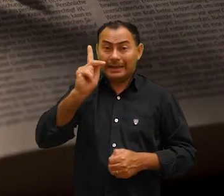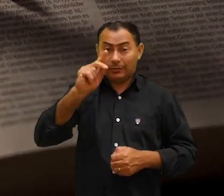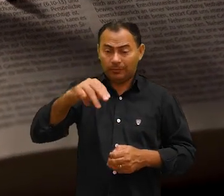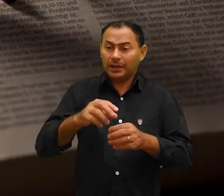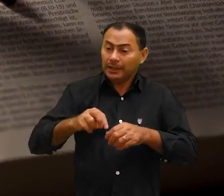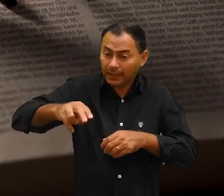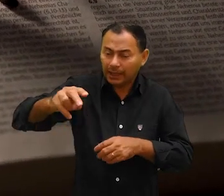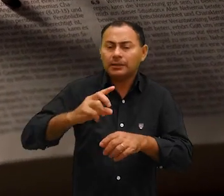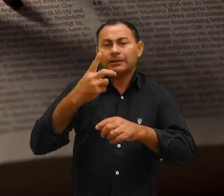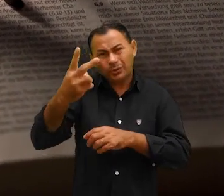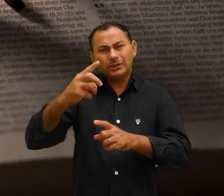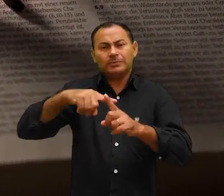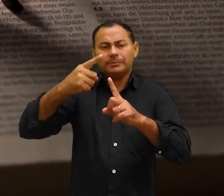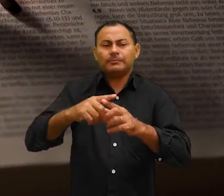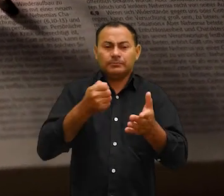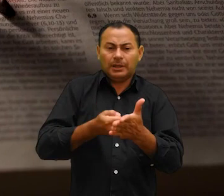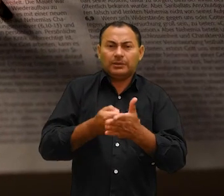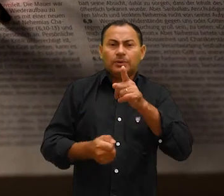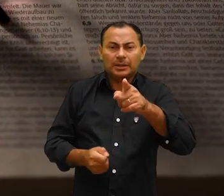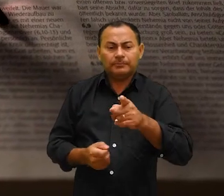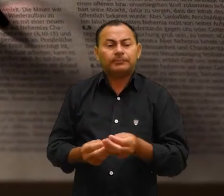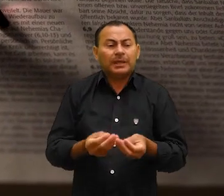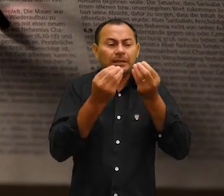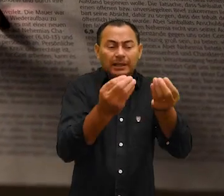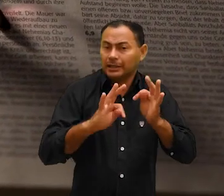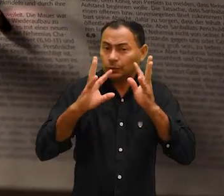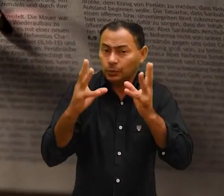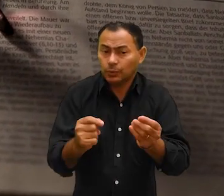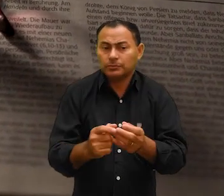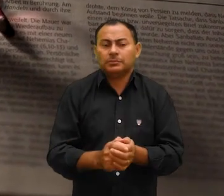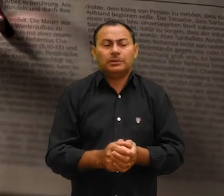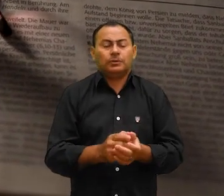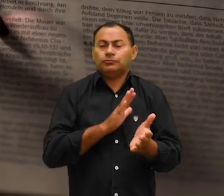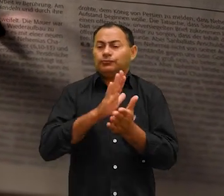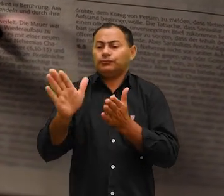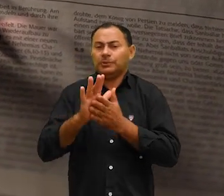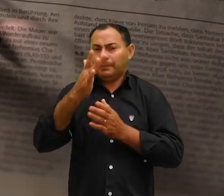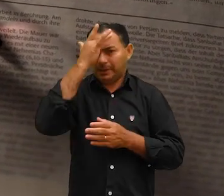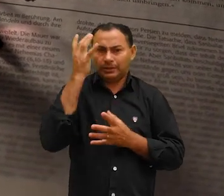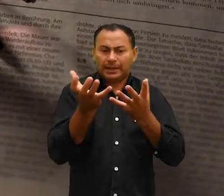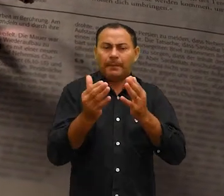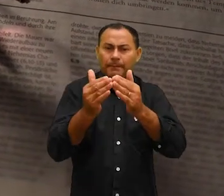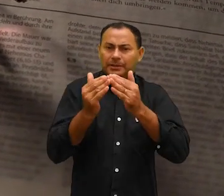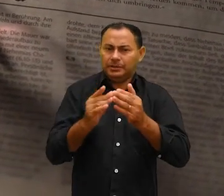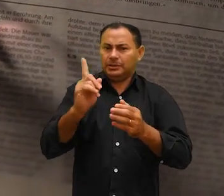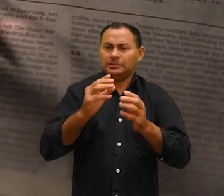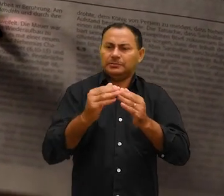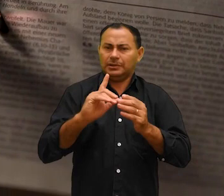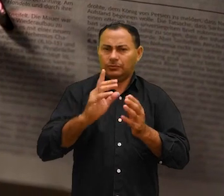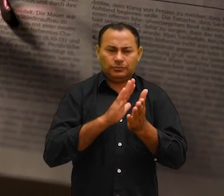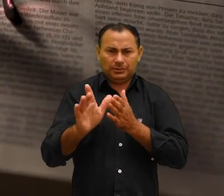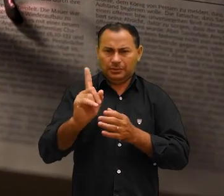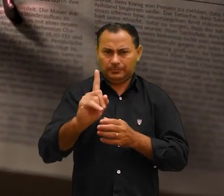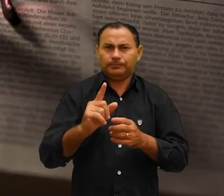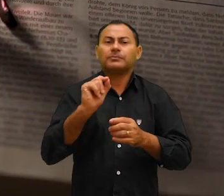2. Quando alguém exigir algo que é de vocês, entreguem tudo e não fujam da pessoa que quer pedir algo